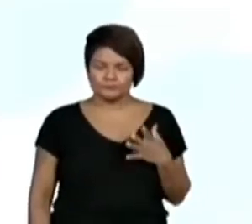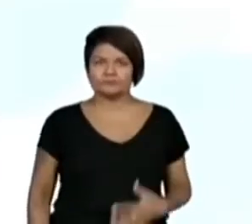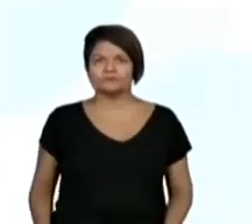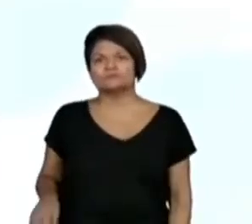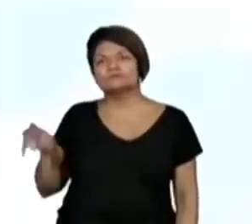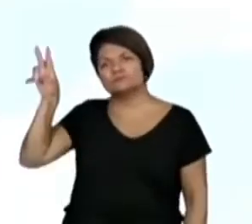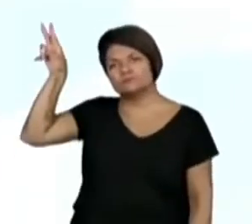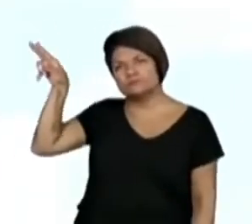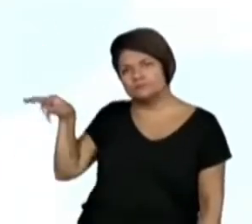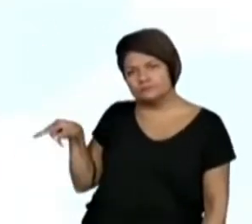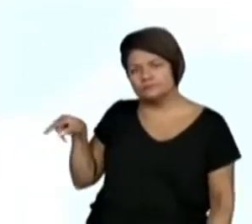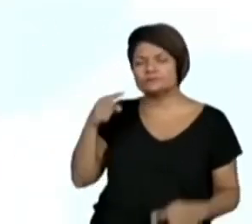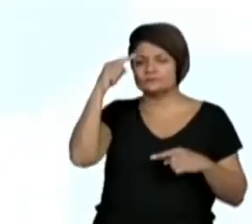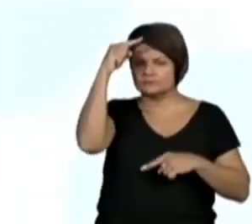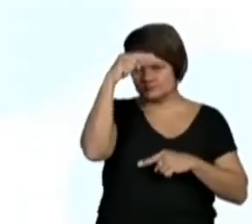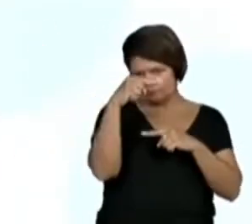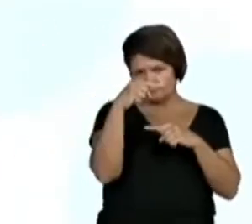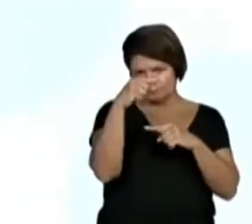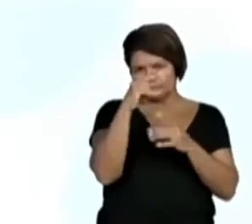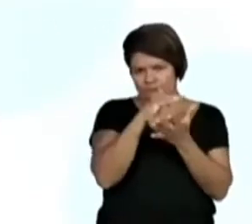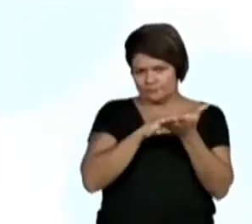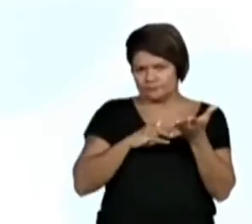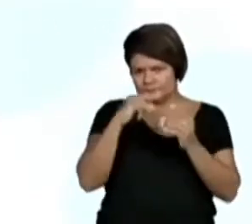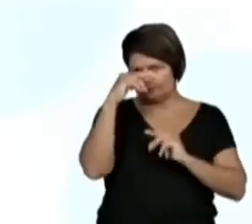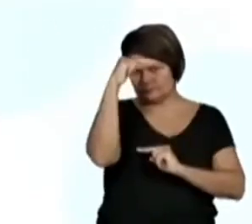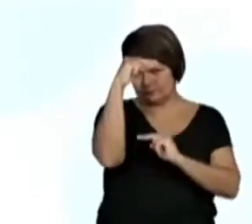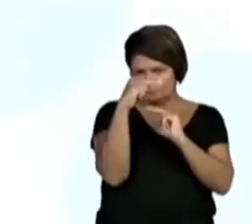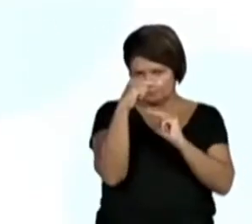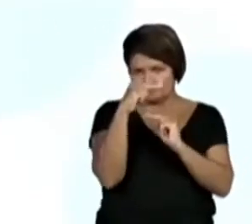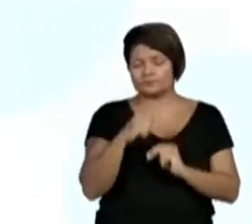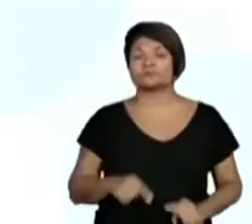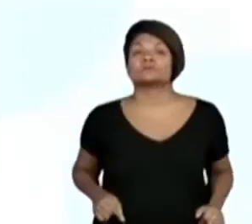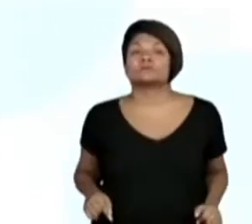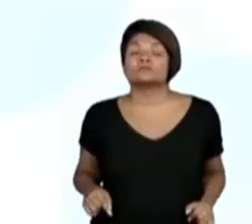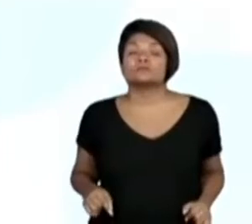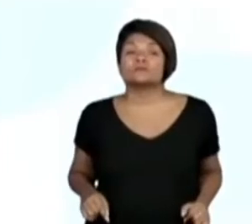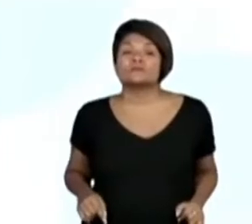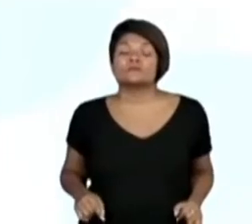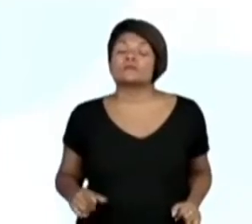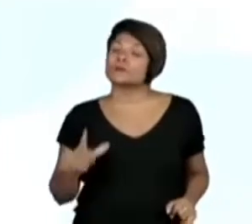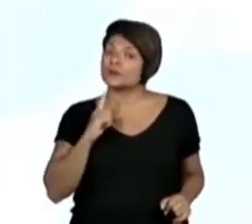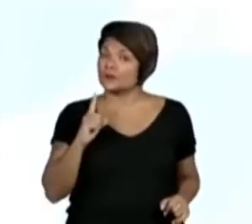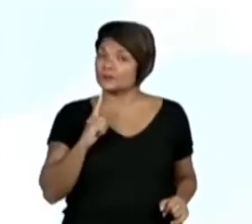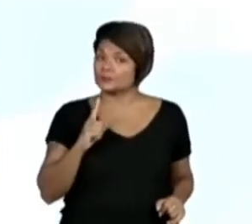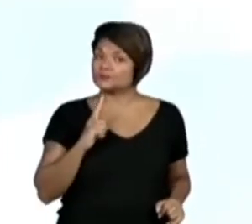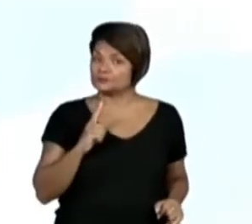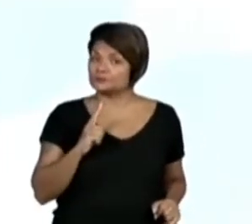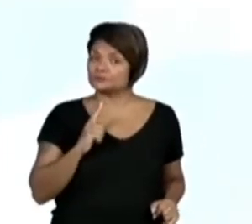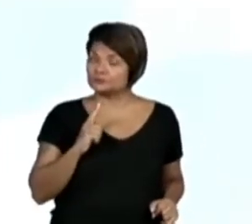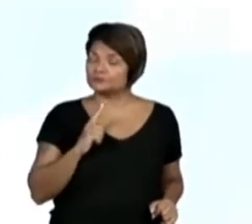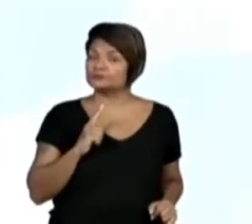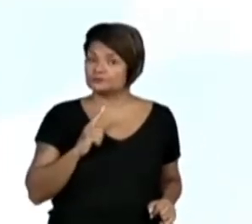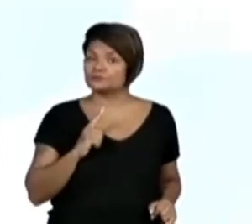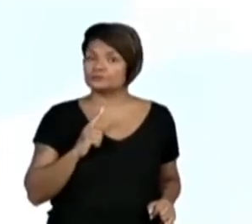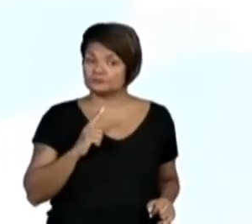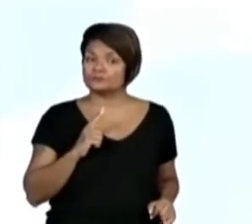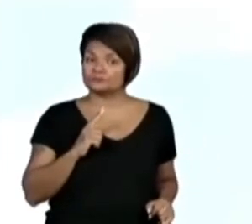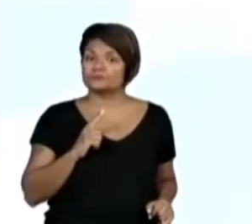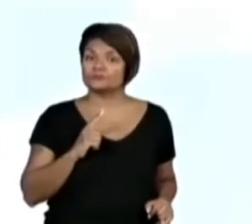leitura, são textos pequenos, não são tão longos, né? A parlenda é mais curtinha. Envolve